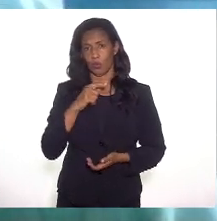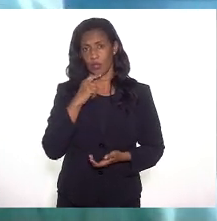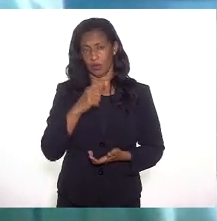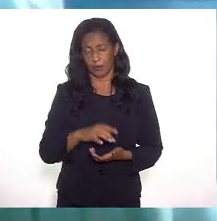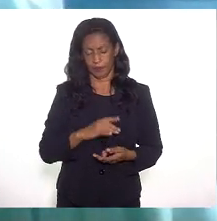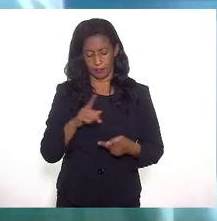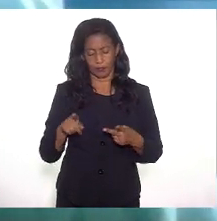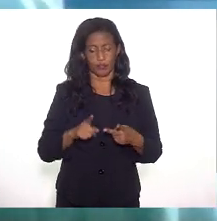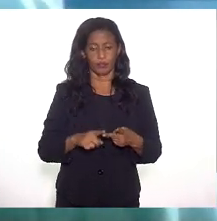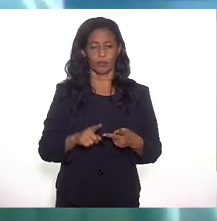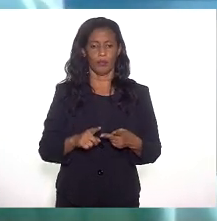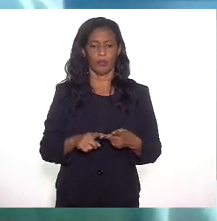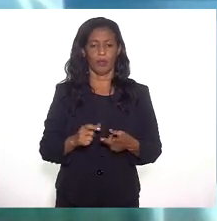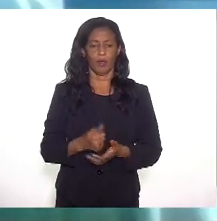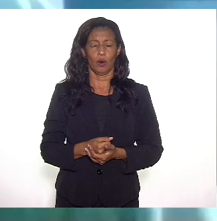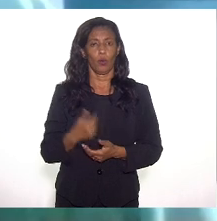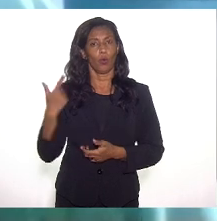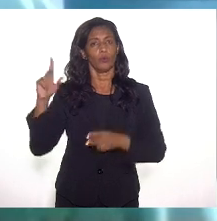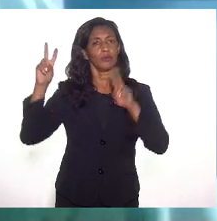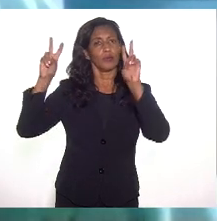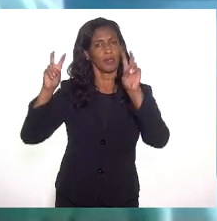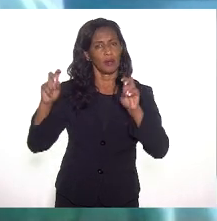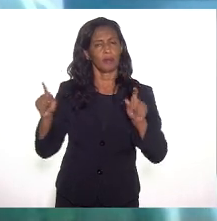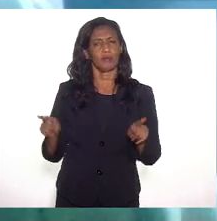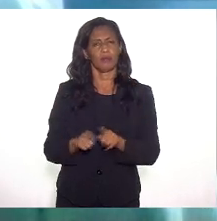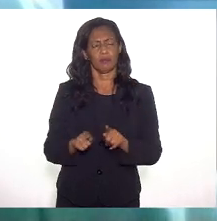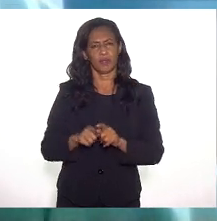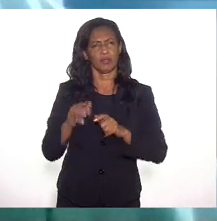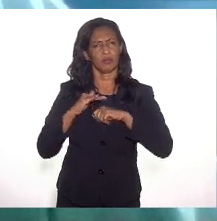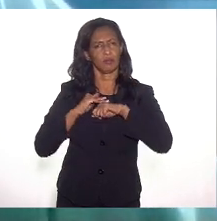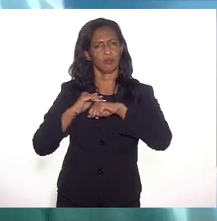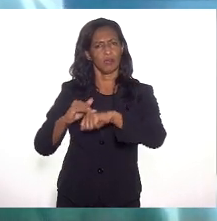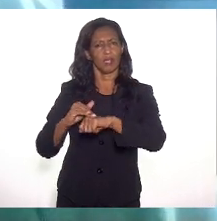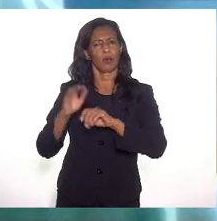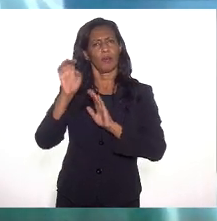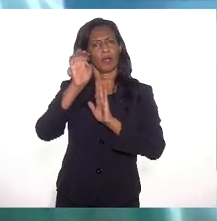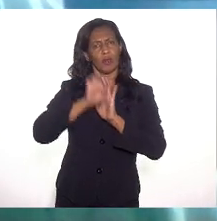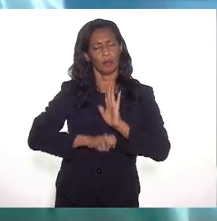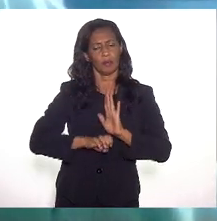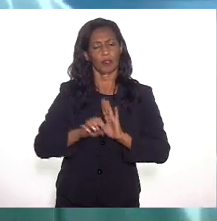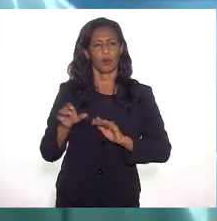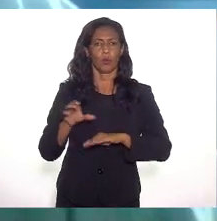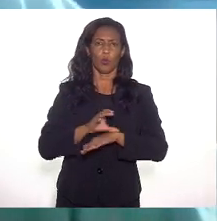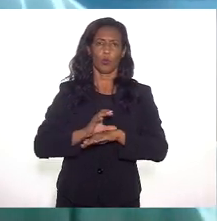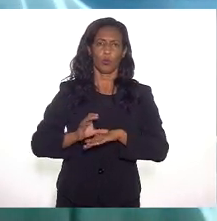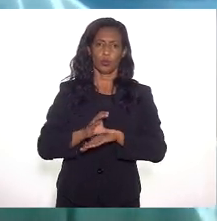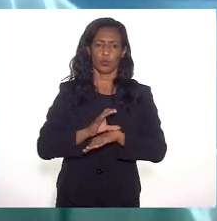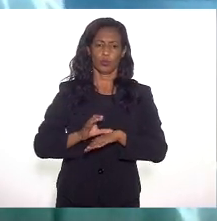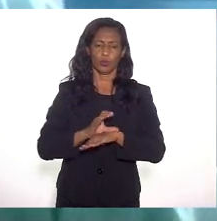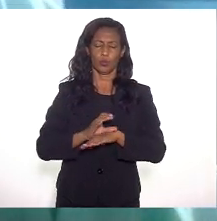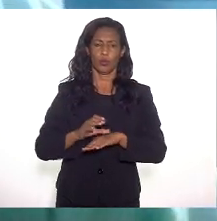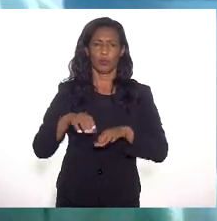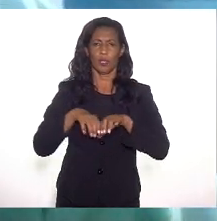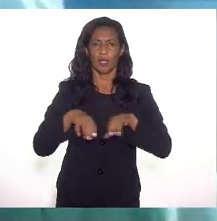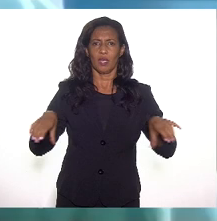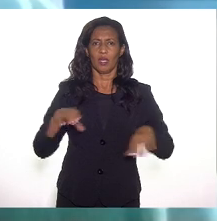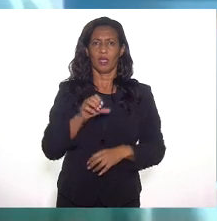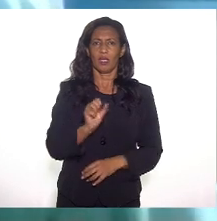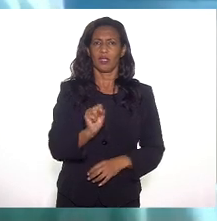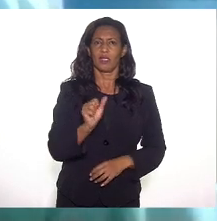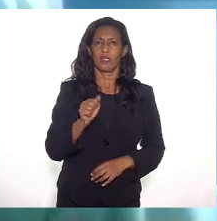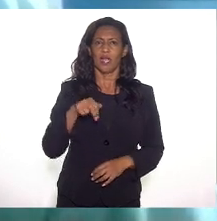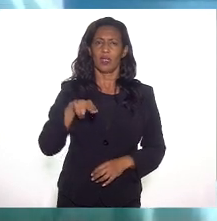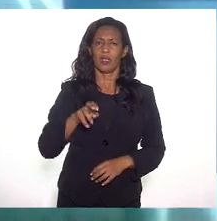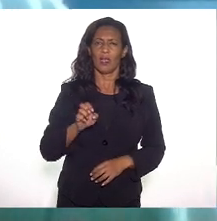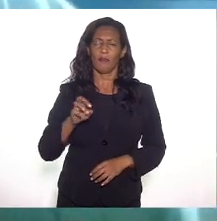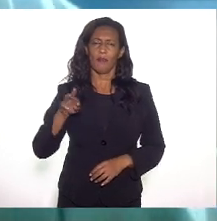A outra, é um outro tema que eu já falei com Vossa Excelência, é uma emenda constitucional sobre o saneamento, que facilita o